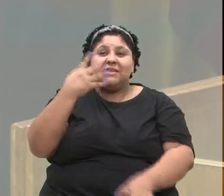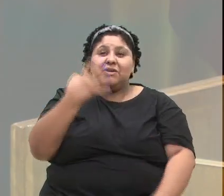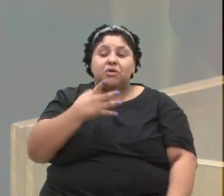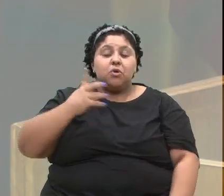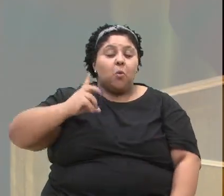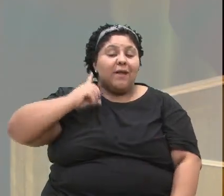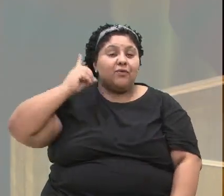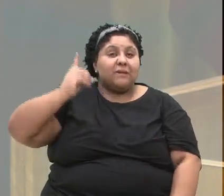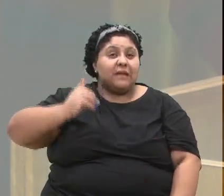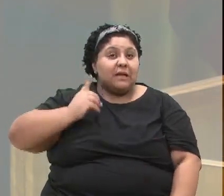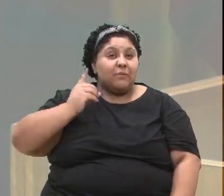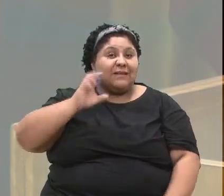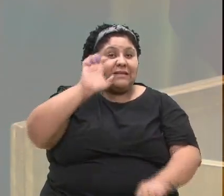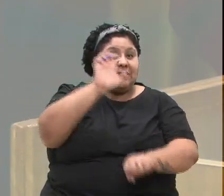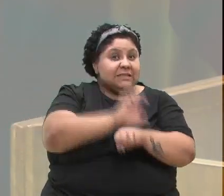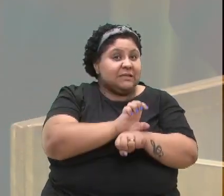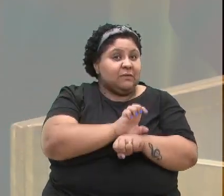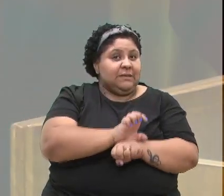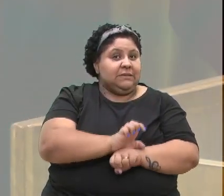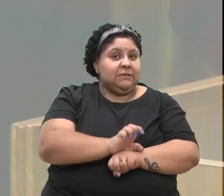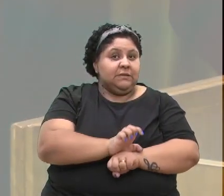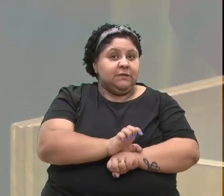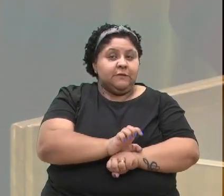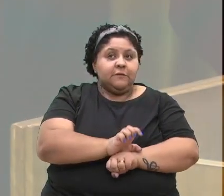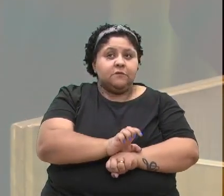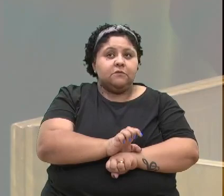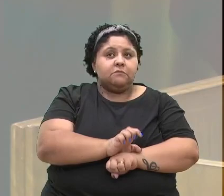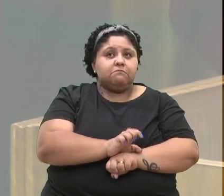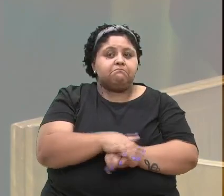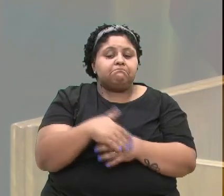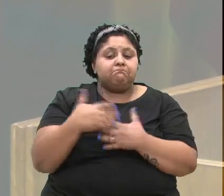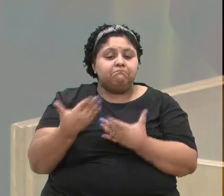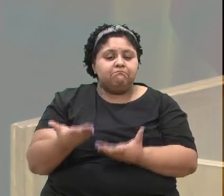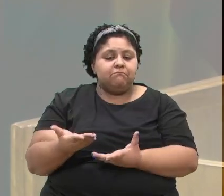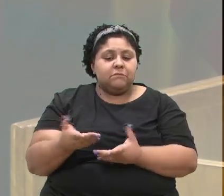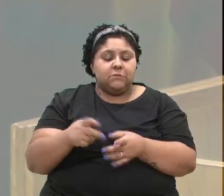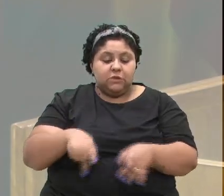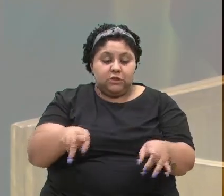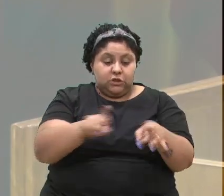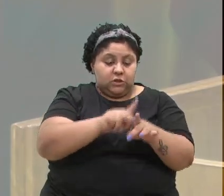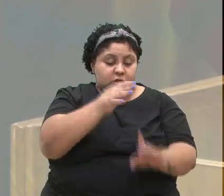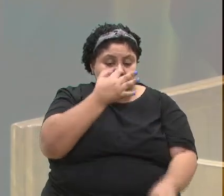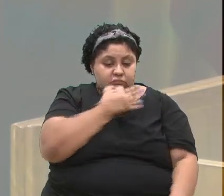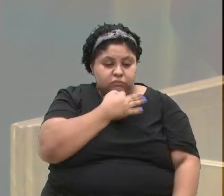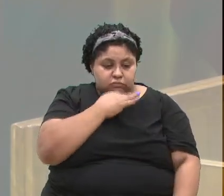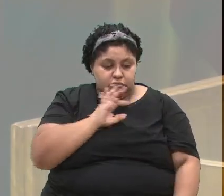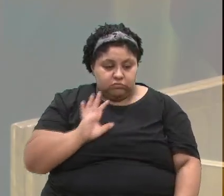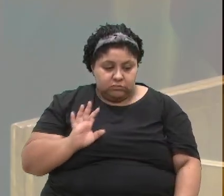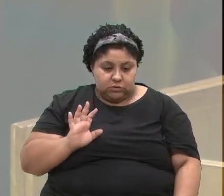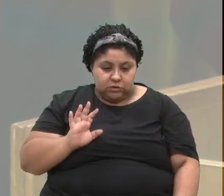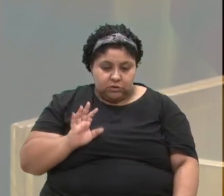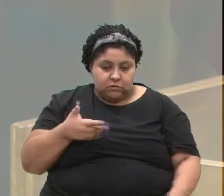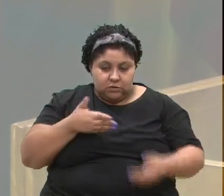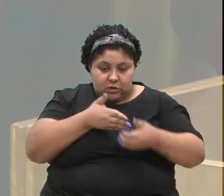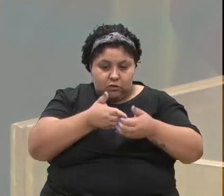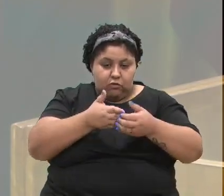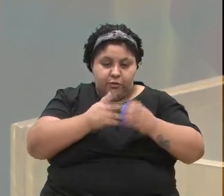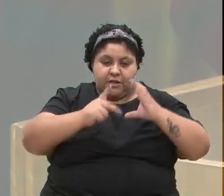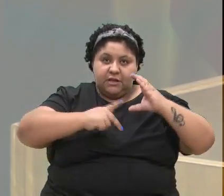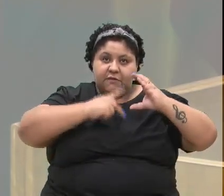deputados estaduais então população Caxiense que tá acompanhando a TV